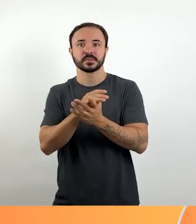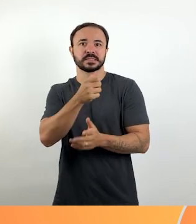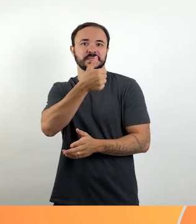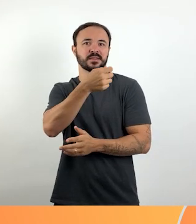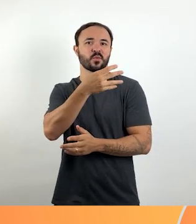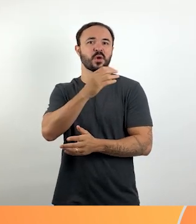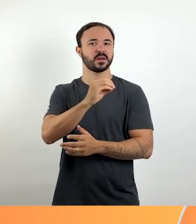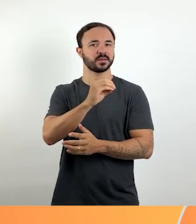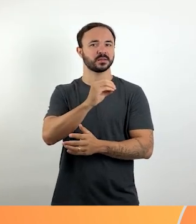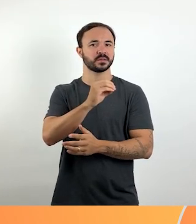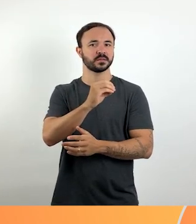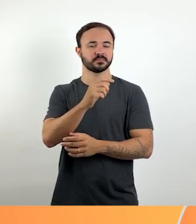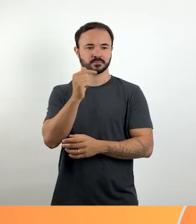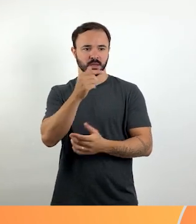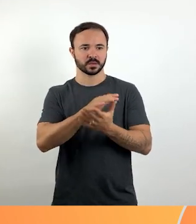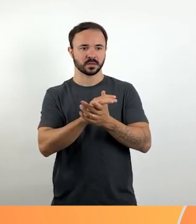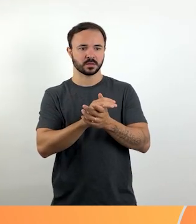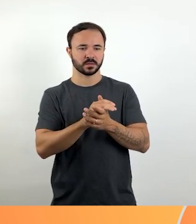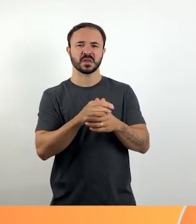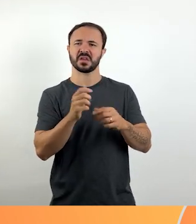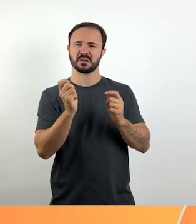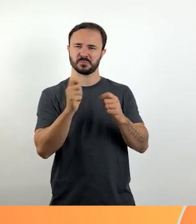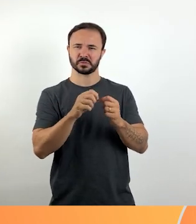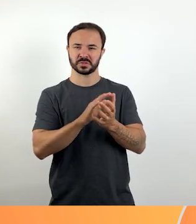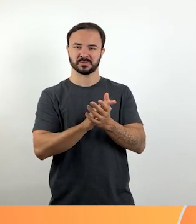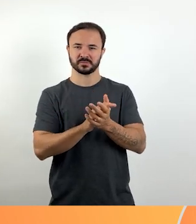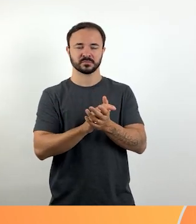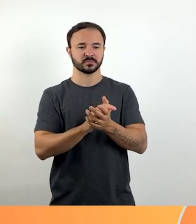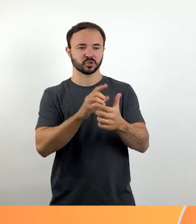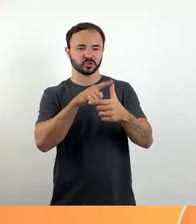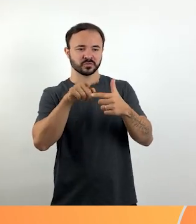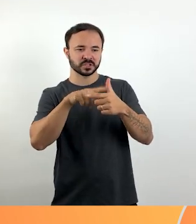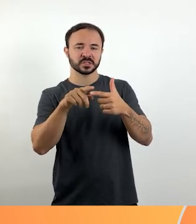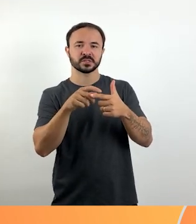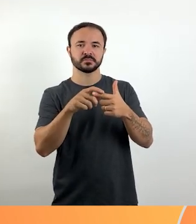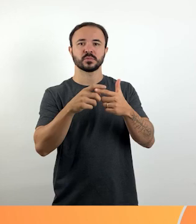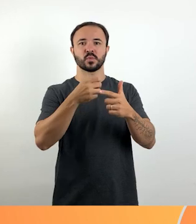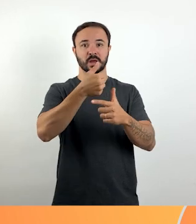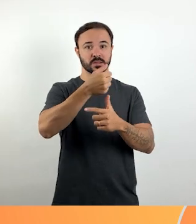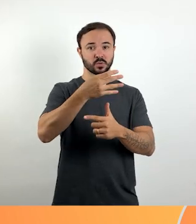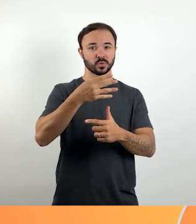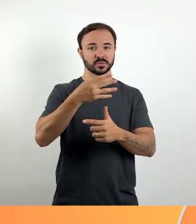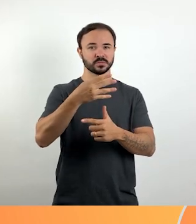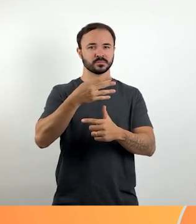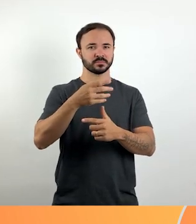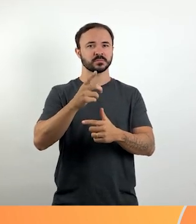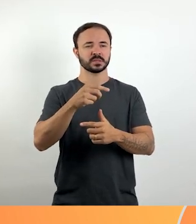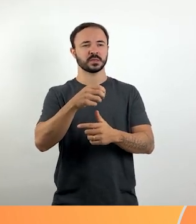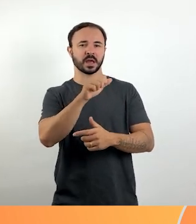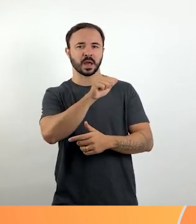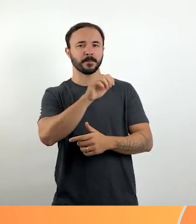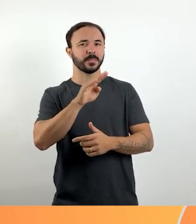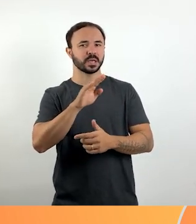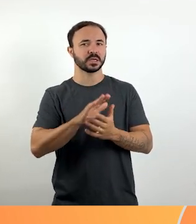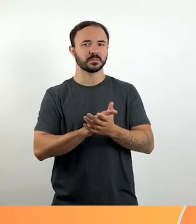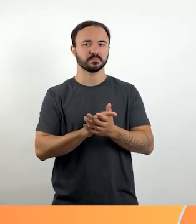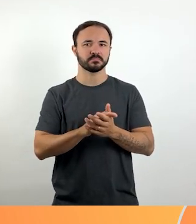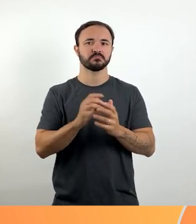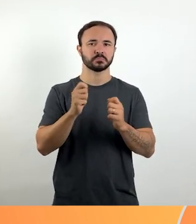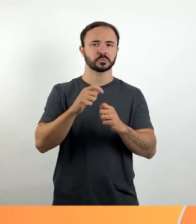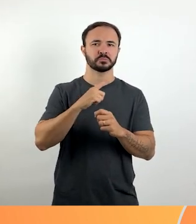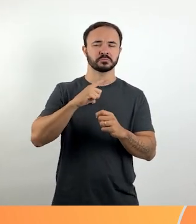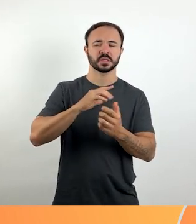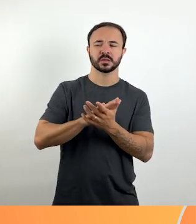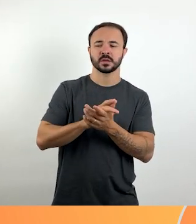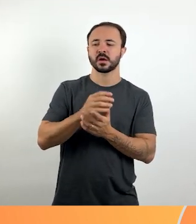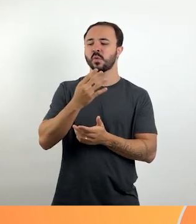140, eu posso dividir por AB. 4 também vai ser um número nessa configuração de 3